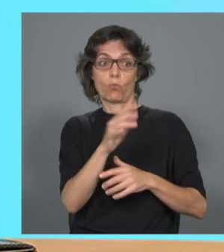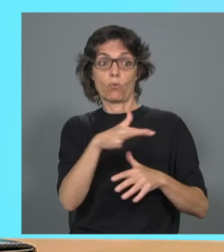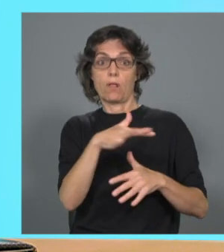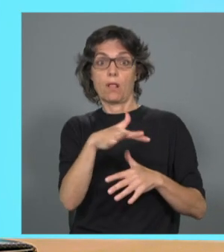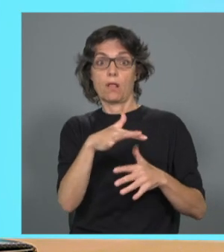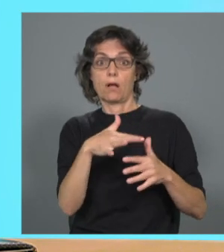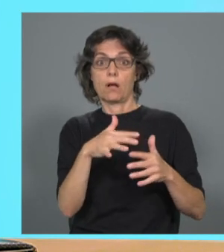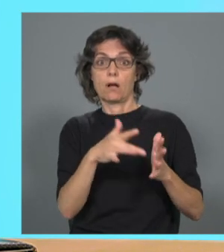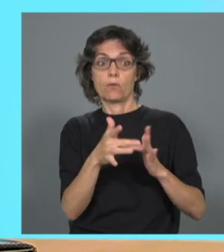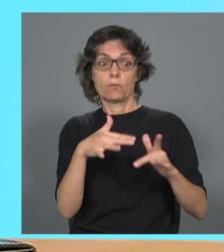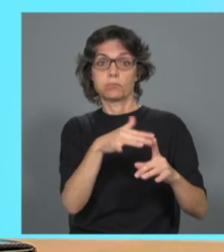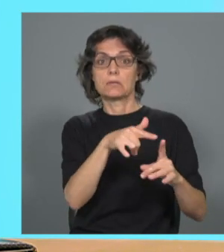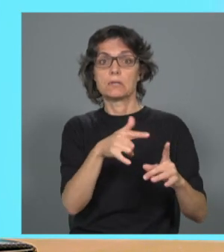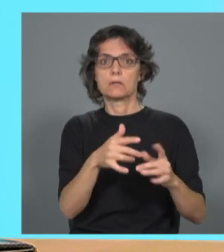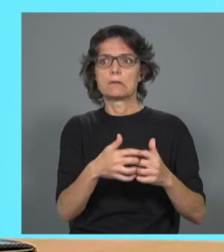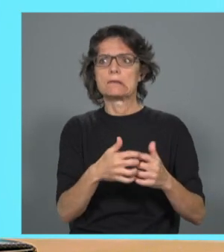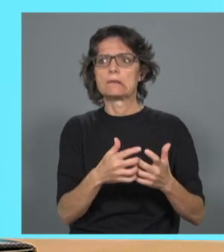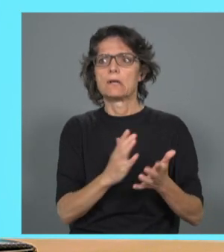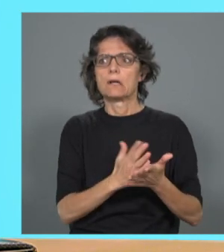E as inseguranças